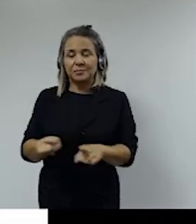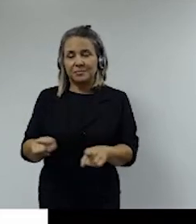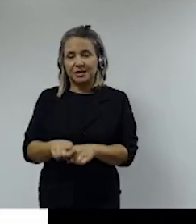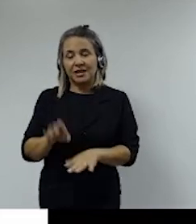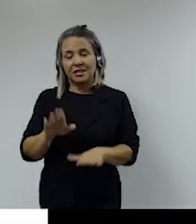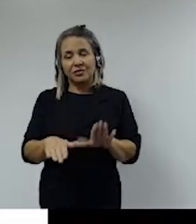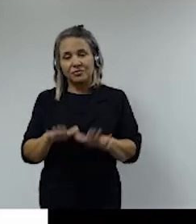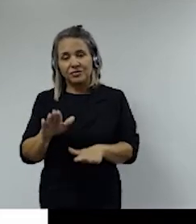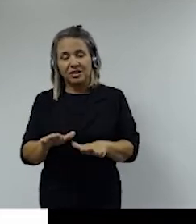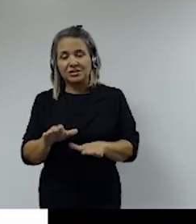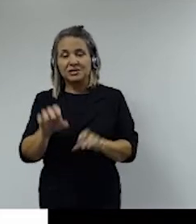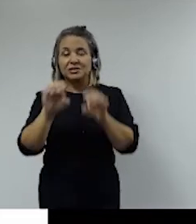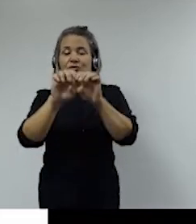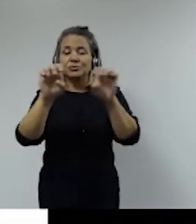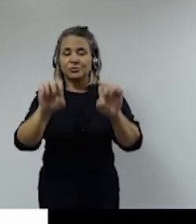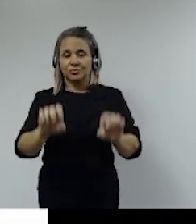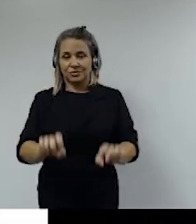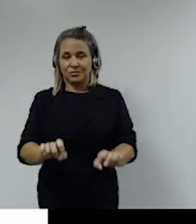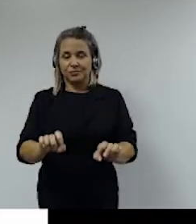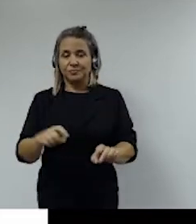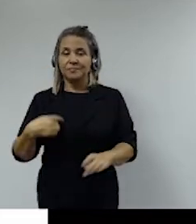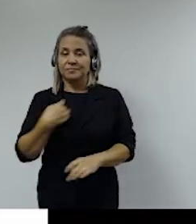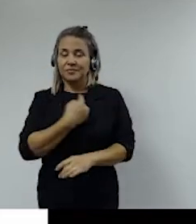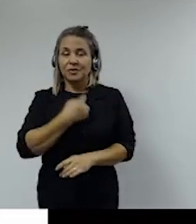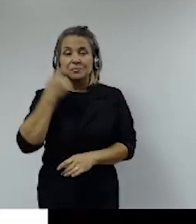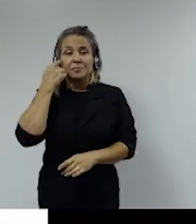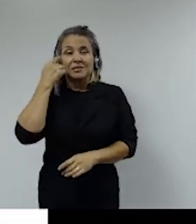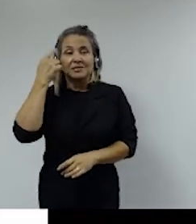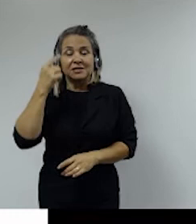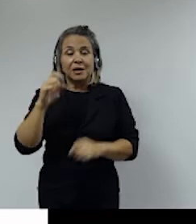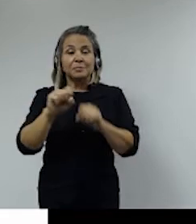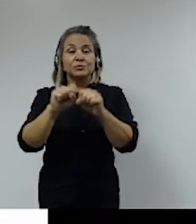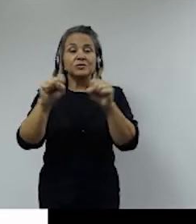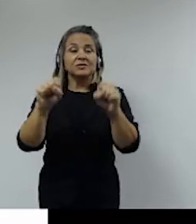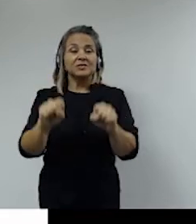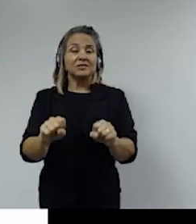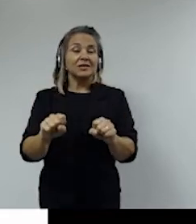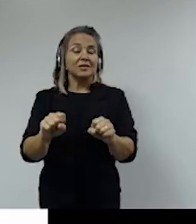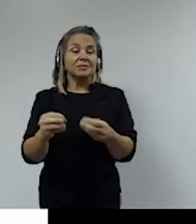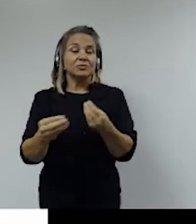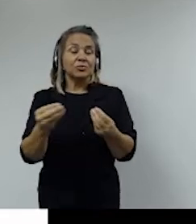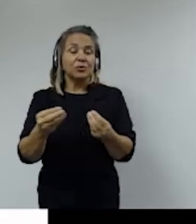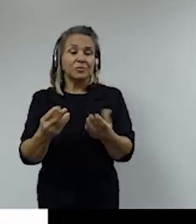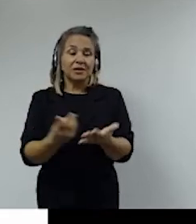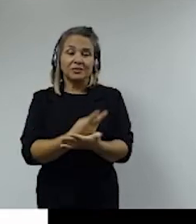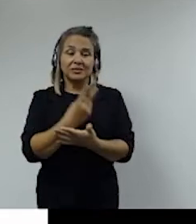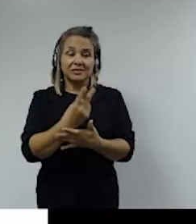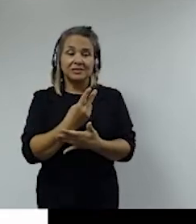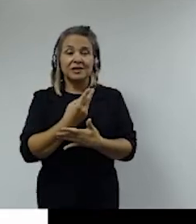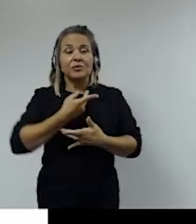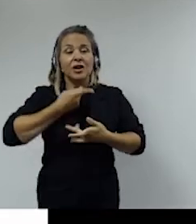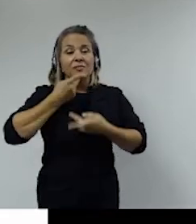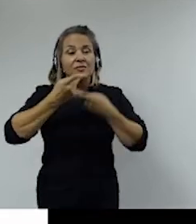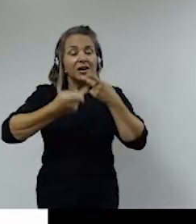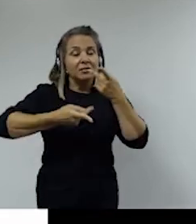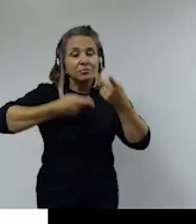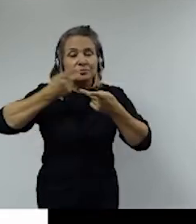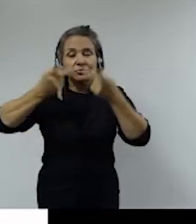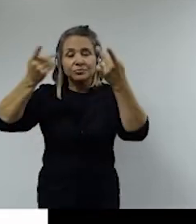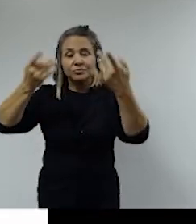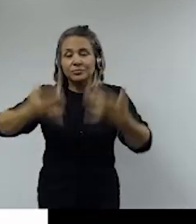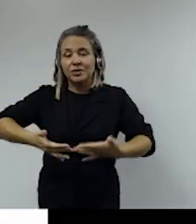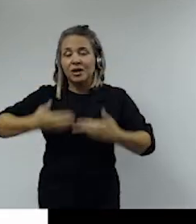talvez, estrutural. É a gente pensar na sistematização daquelas denúncias que são levadas adiante,